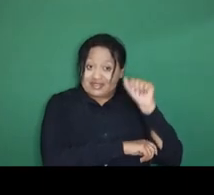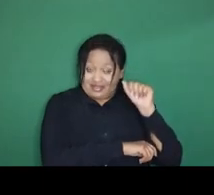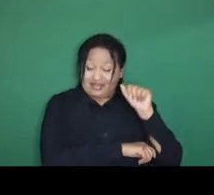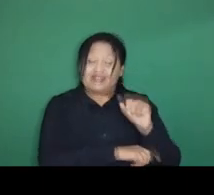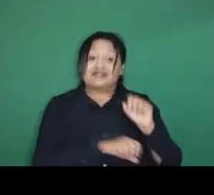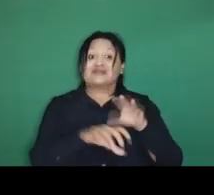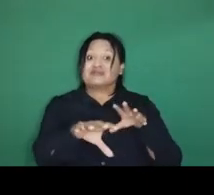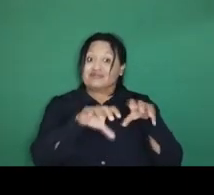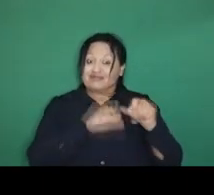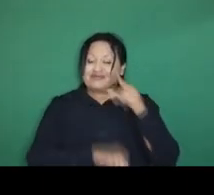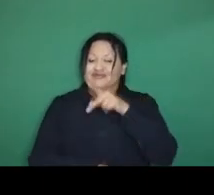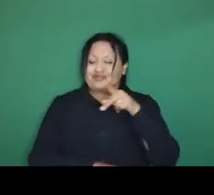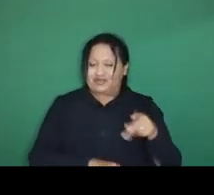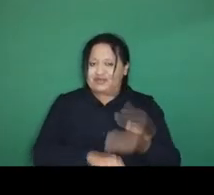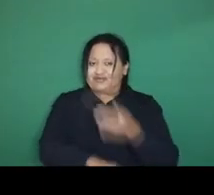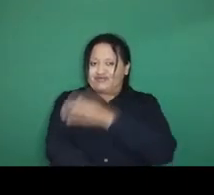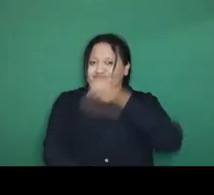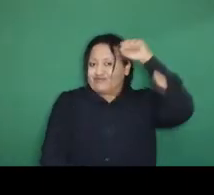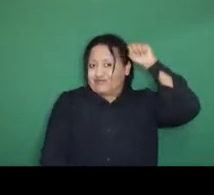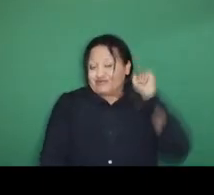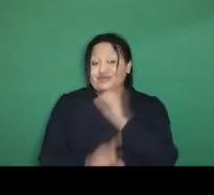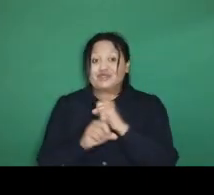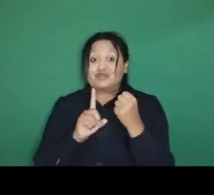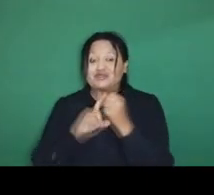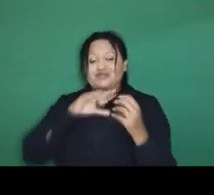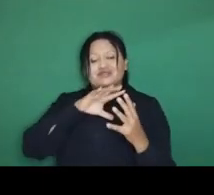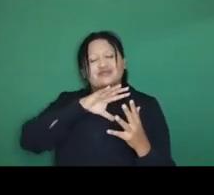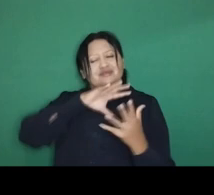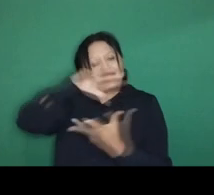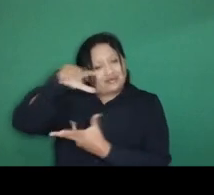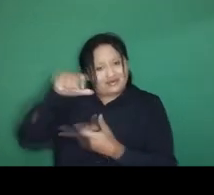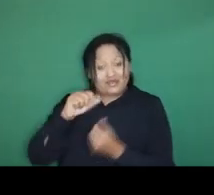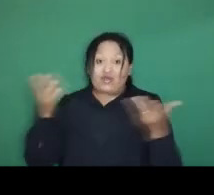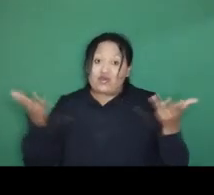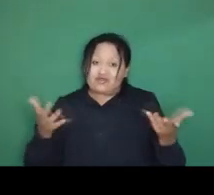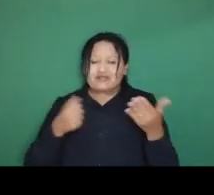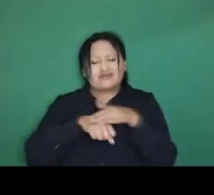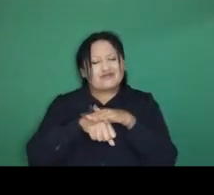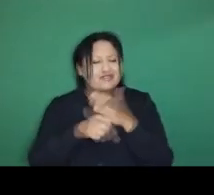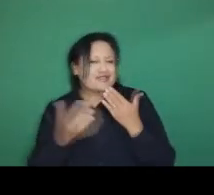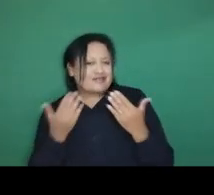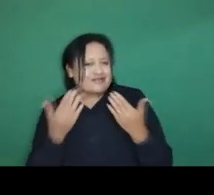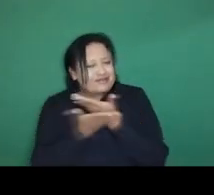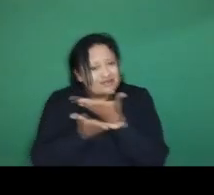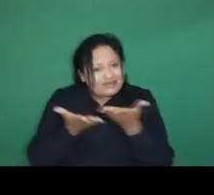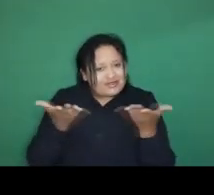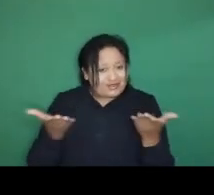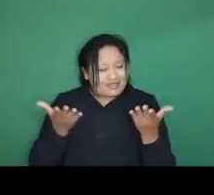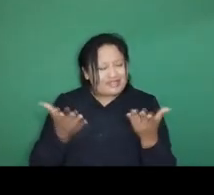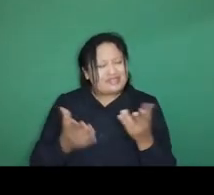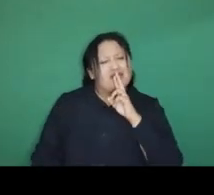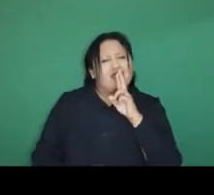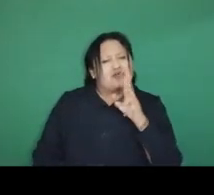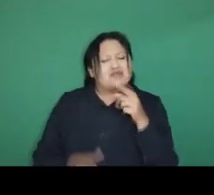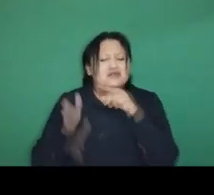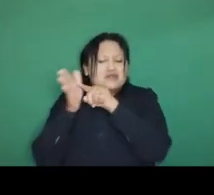prevupe de geografia sociologia hoje eu estou aqui para conversar com vocês sobre a resolução das questões